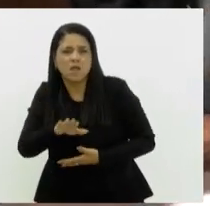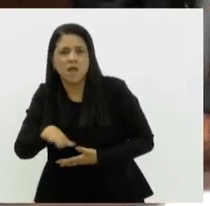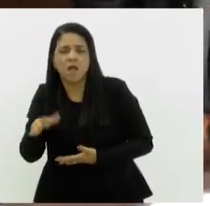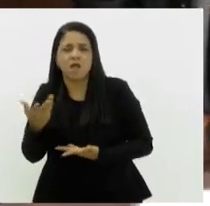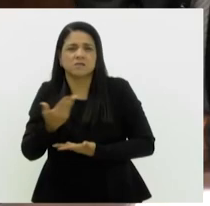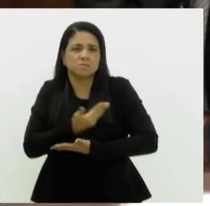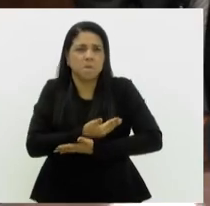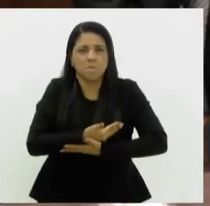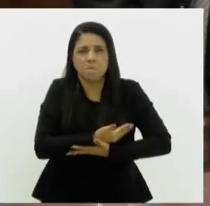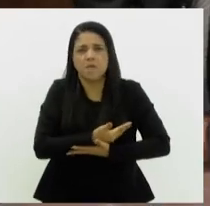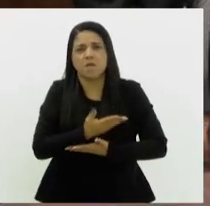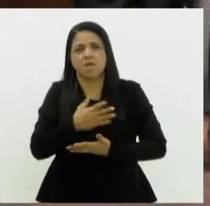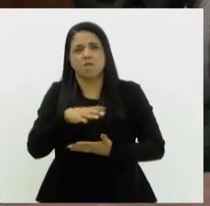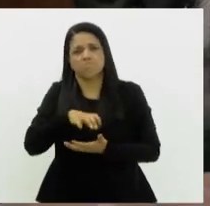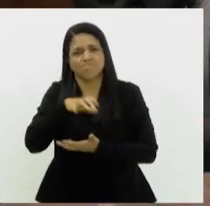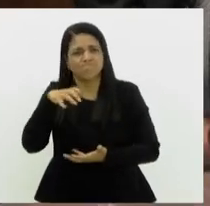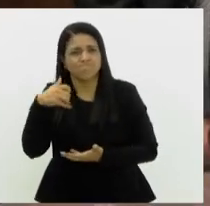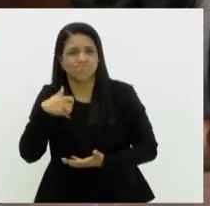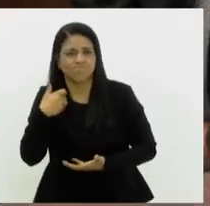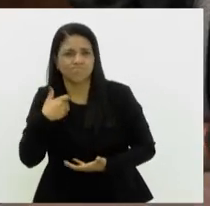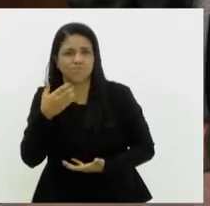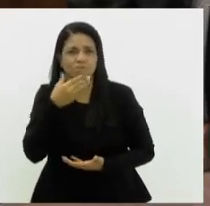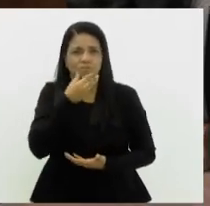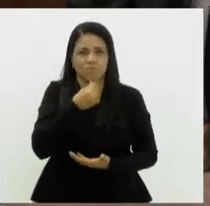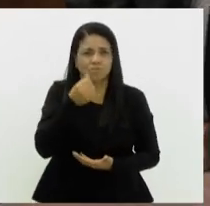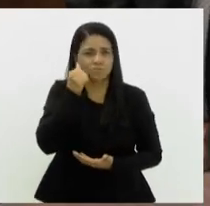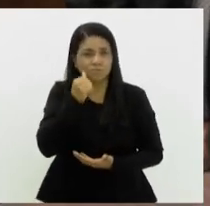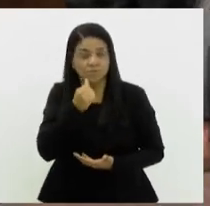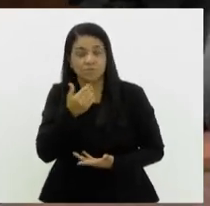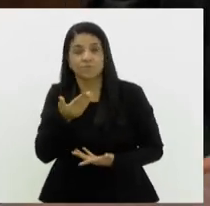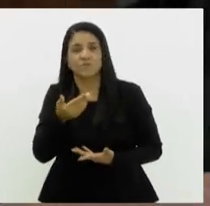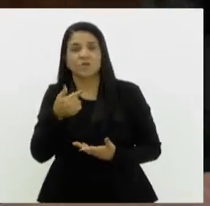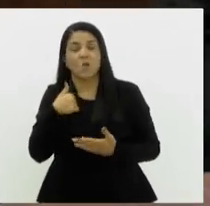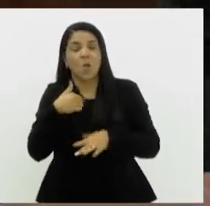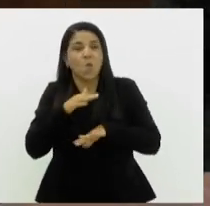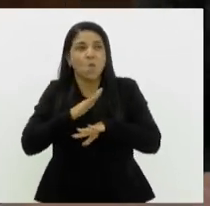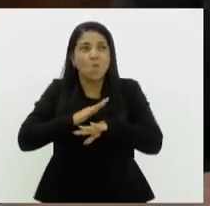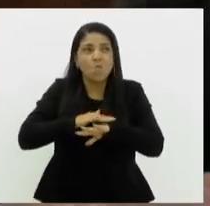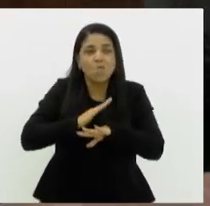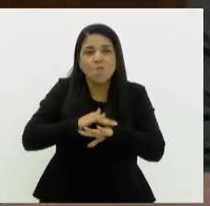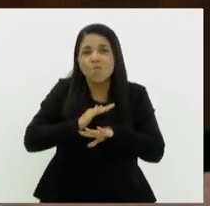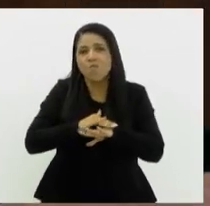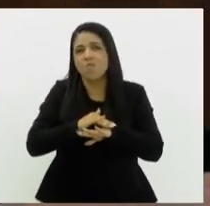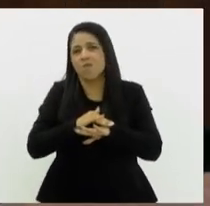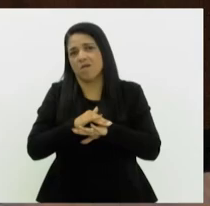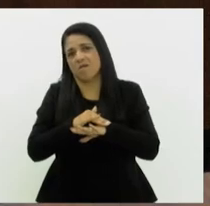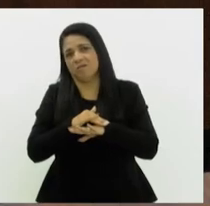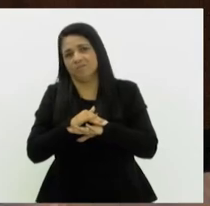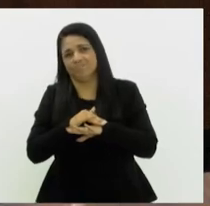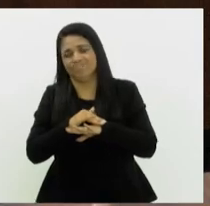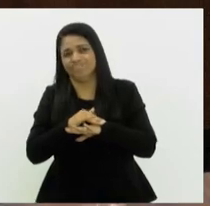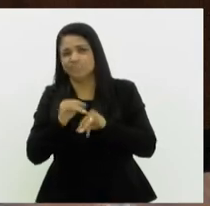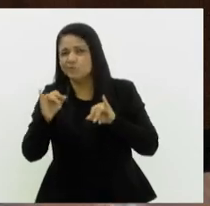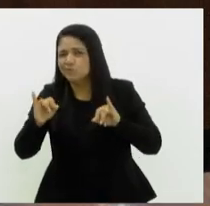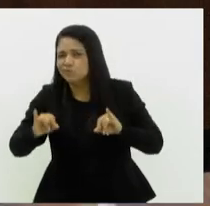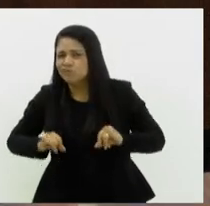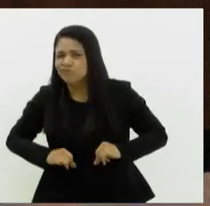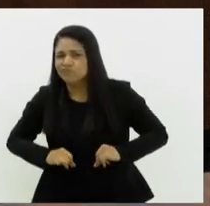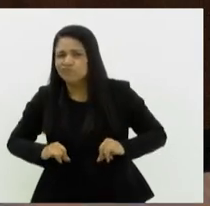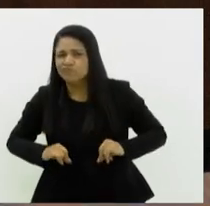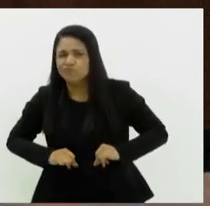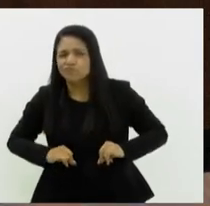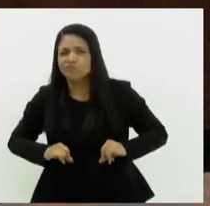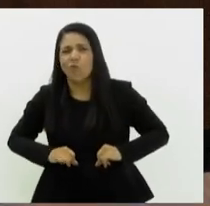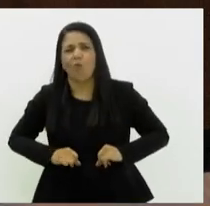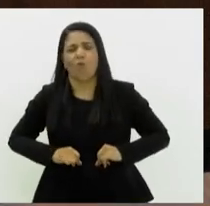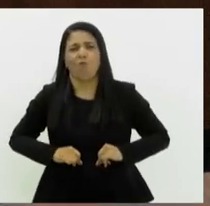senhores, enfim. Dizer que é um momento que a gente sofre junto com aqueles